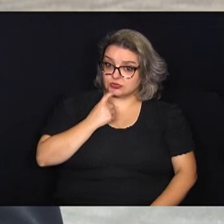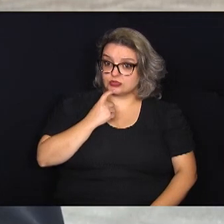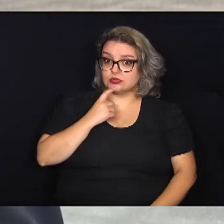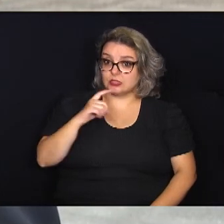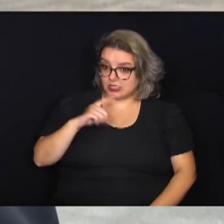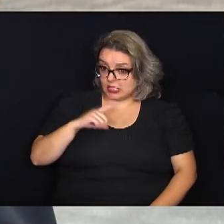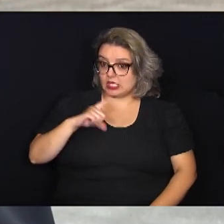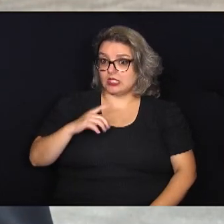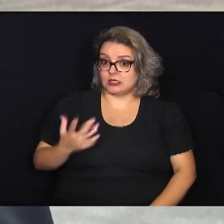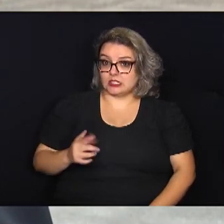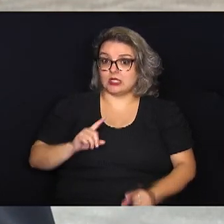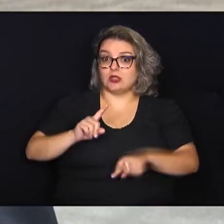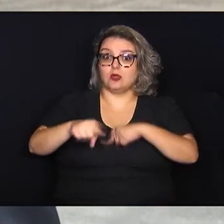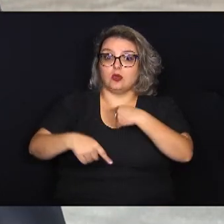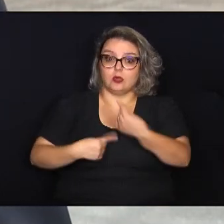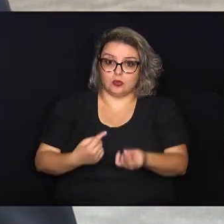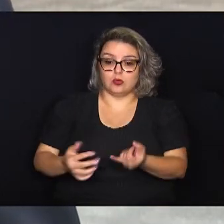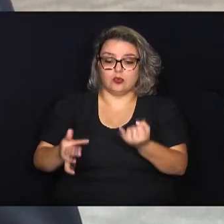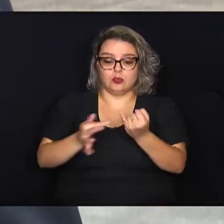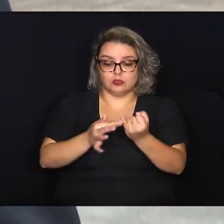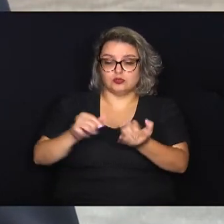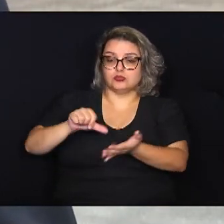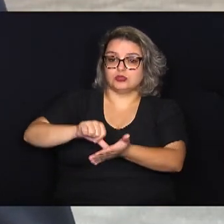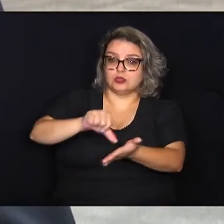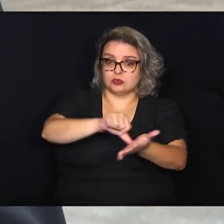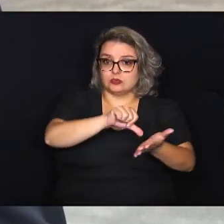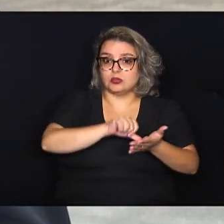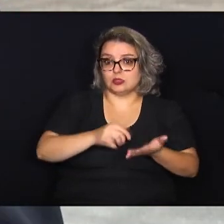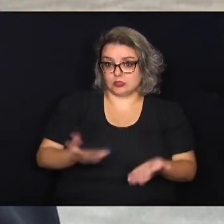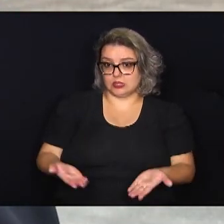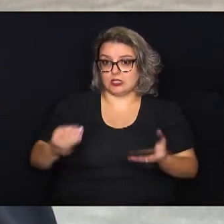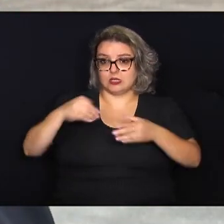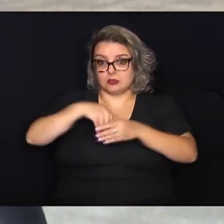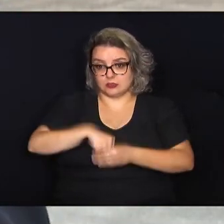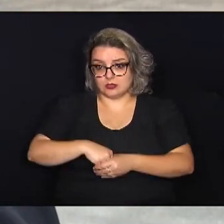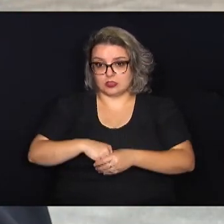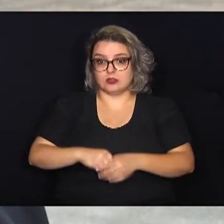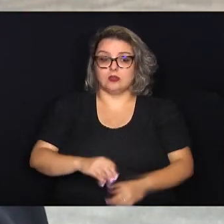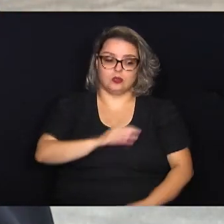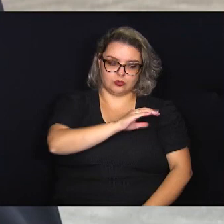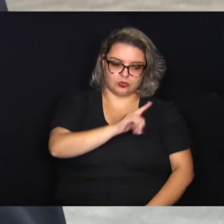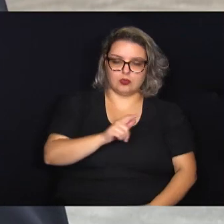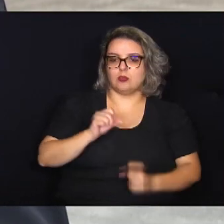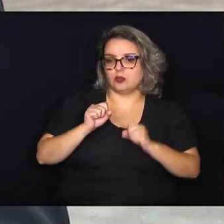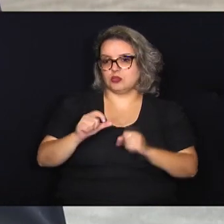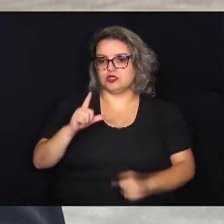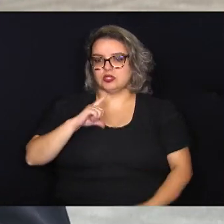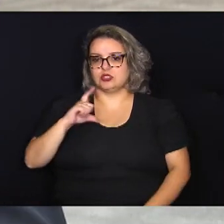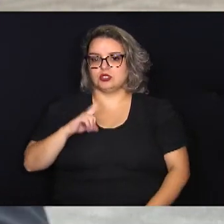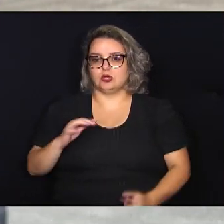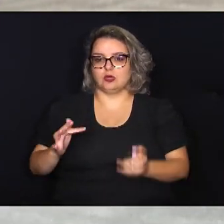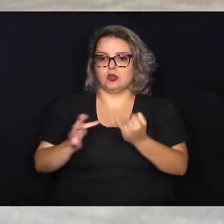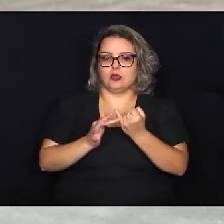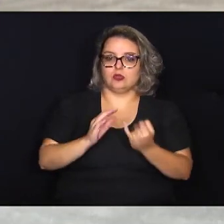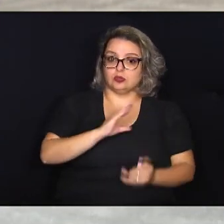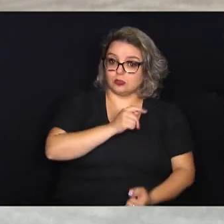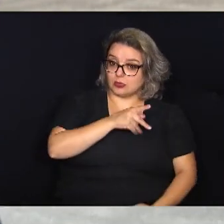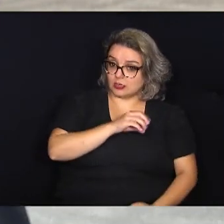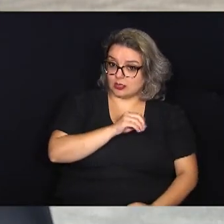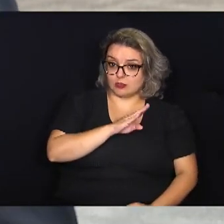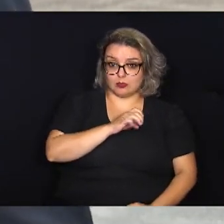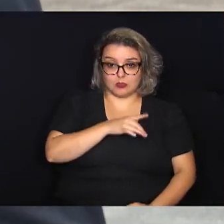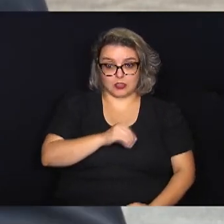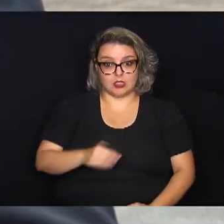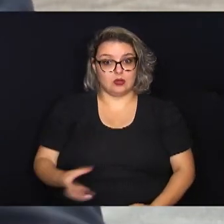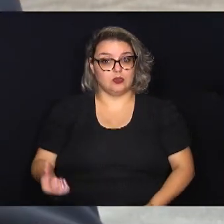ter outras unidades no Instituto Federal, além do Campo Grande, você poderia ter um Instituto Federal no Campo Belo, um Instituto Federal